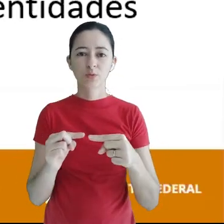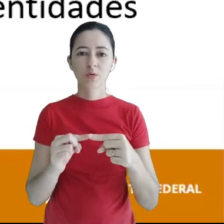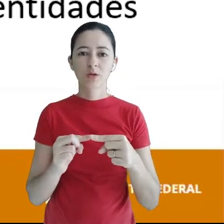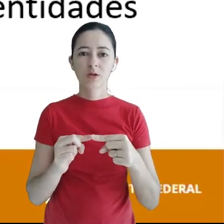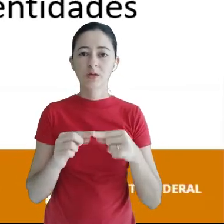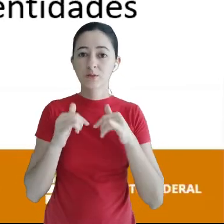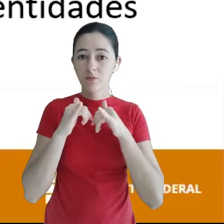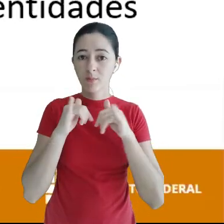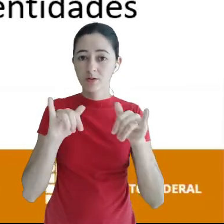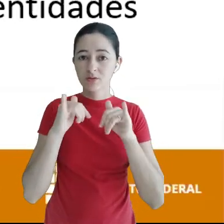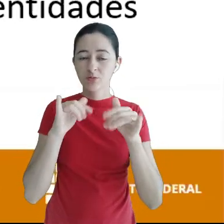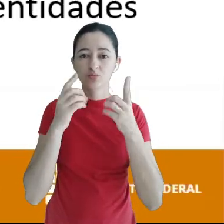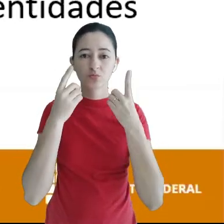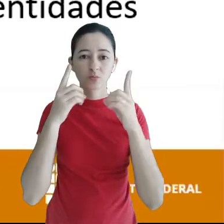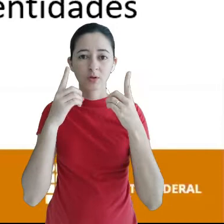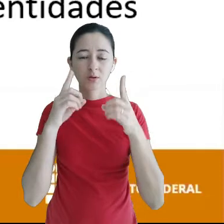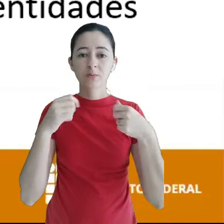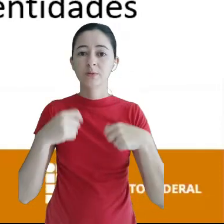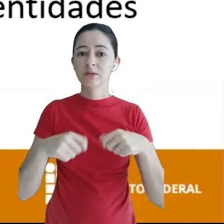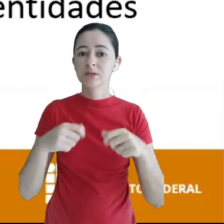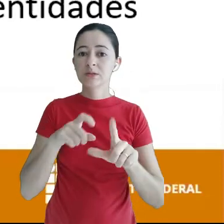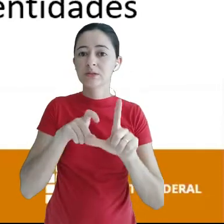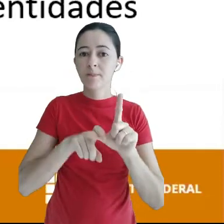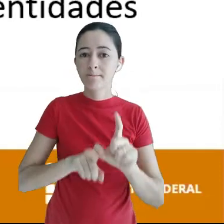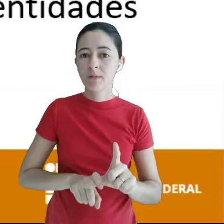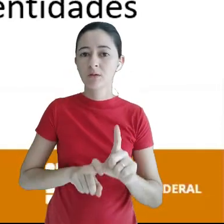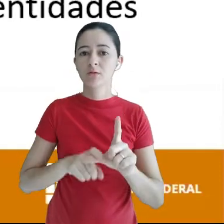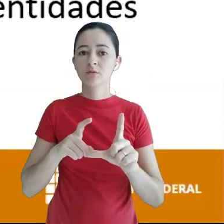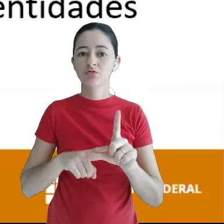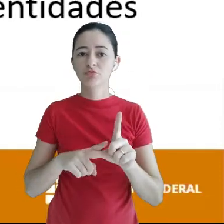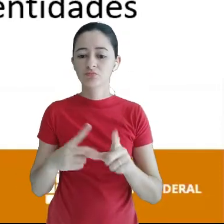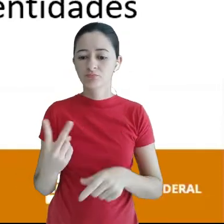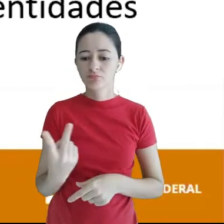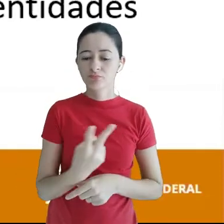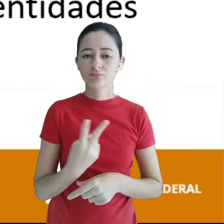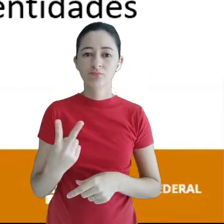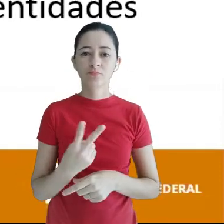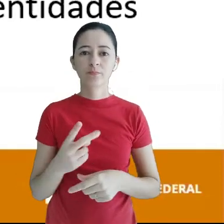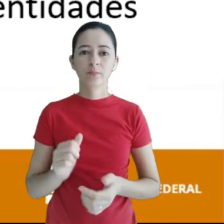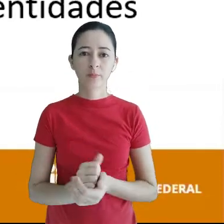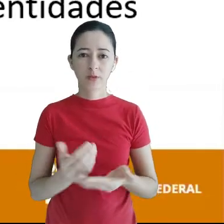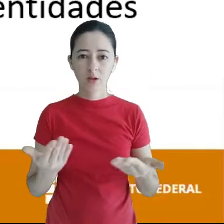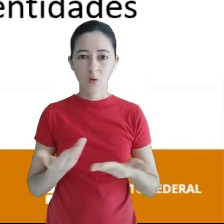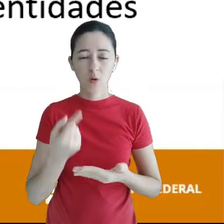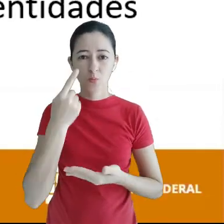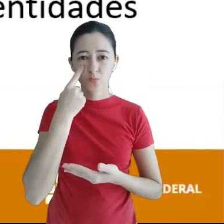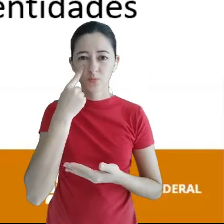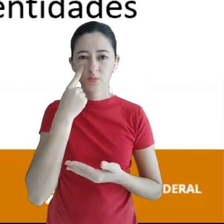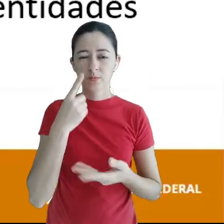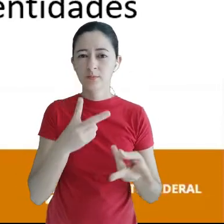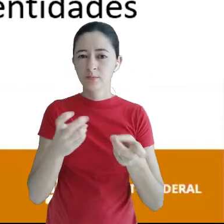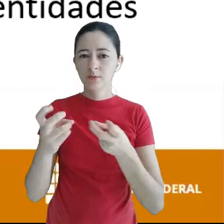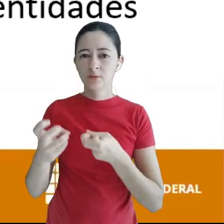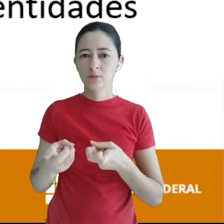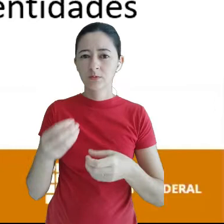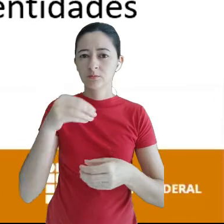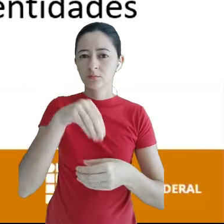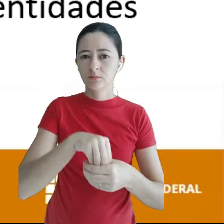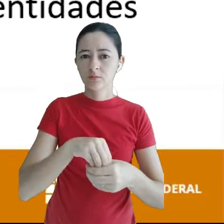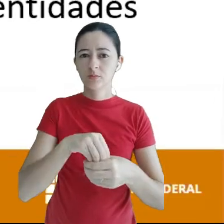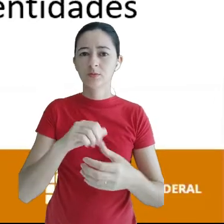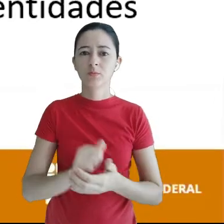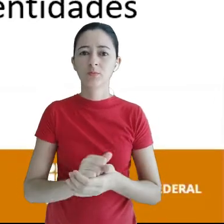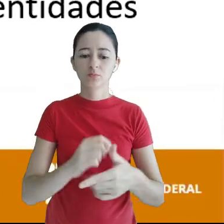dependem da outra. Então, essa é a pegada. A gente vai identificar, dentre as tabelas que nós temos,